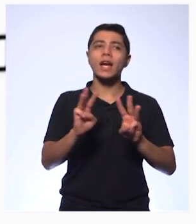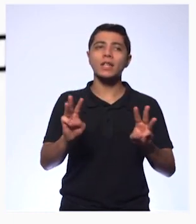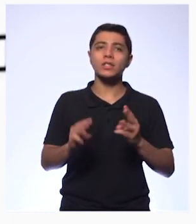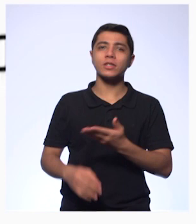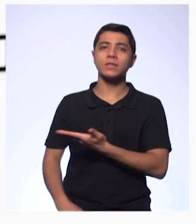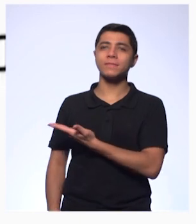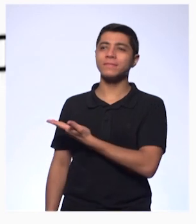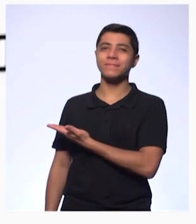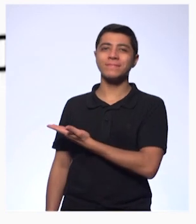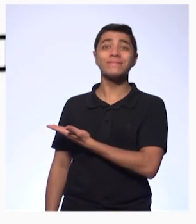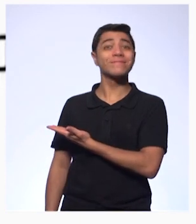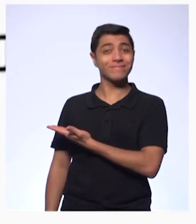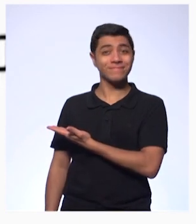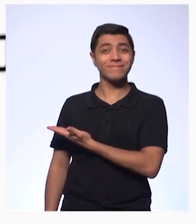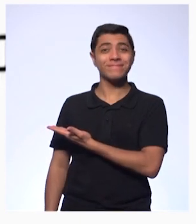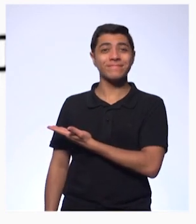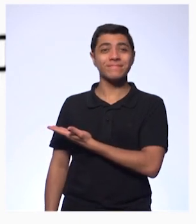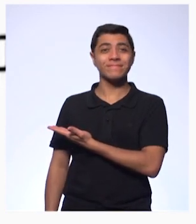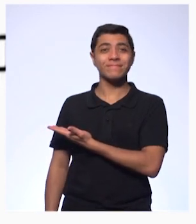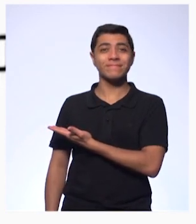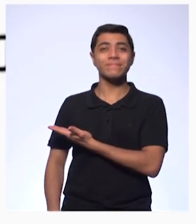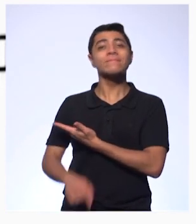em